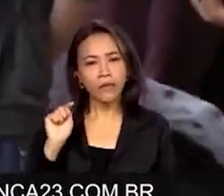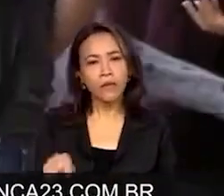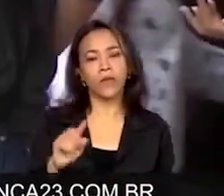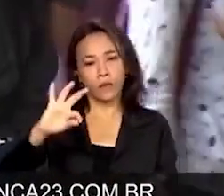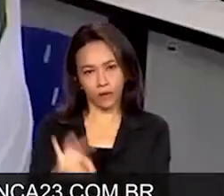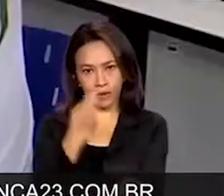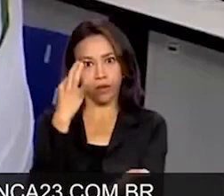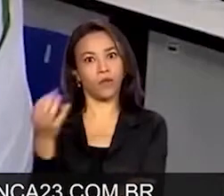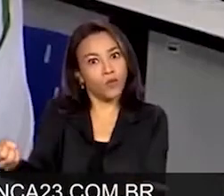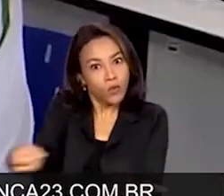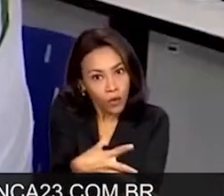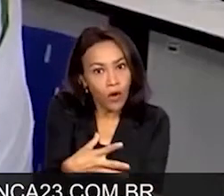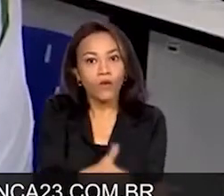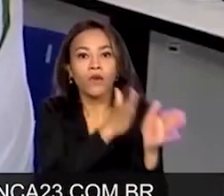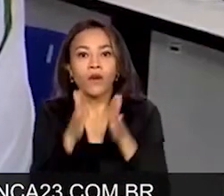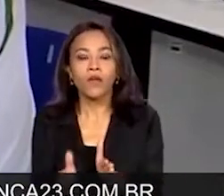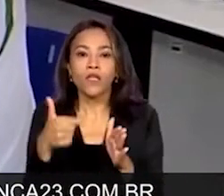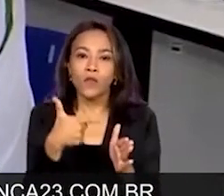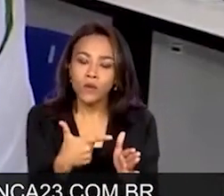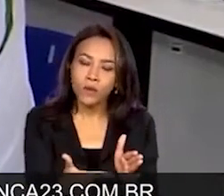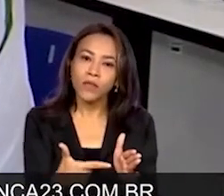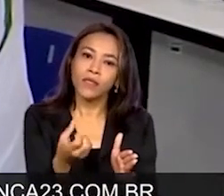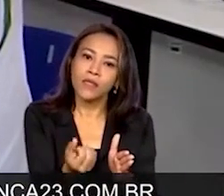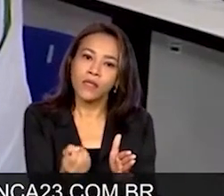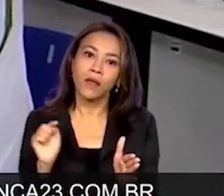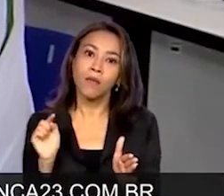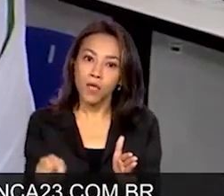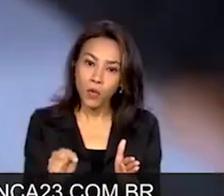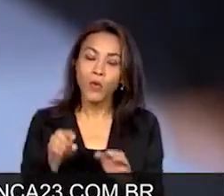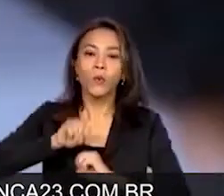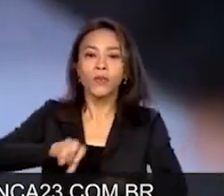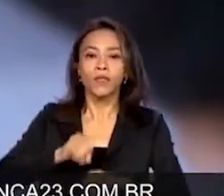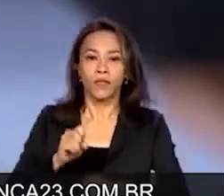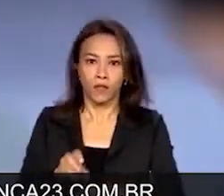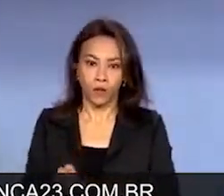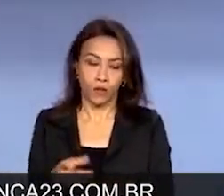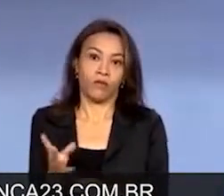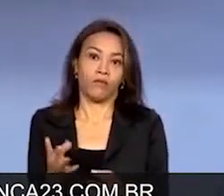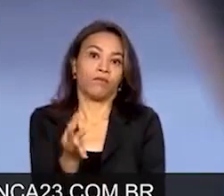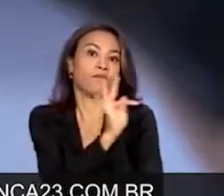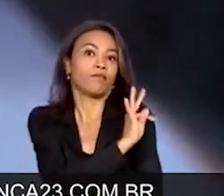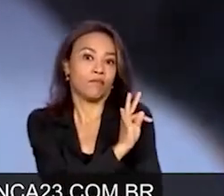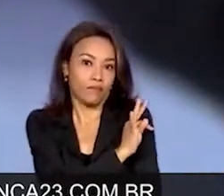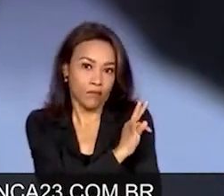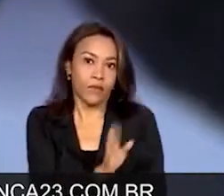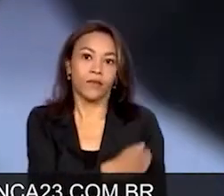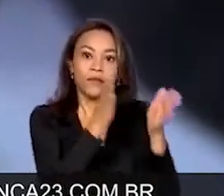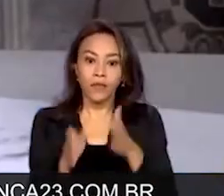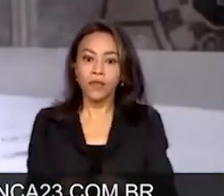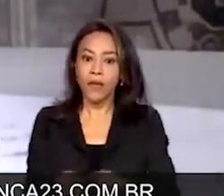matrículas no ensino médio e 260 mil no ensino profissional. Crescimento também na educação